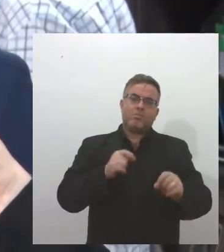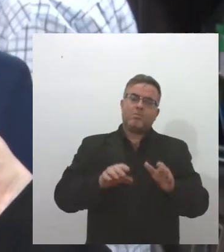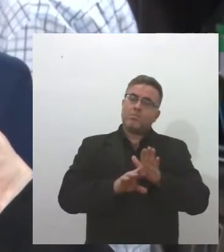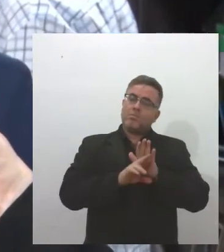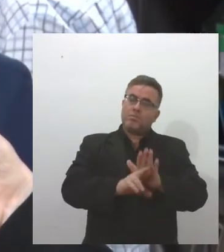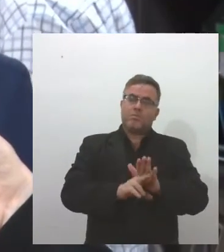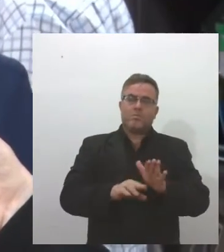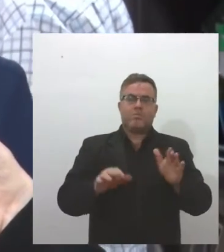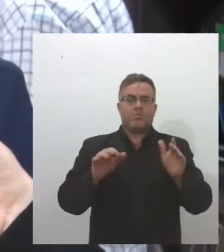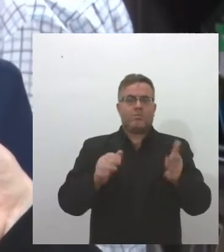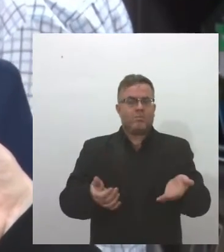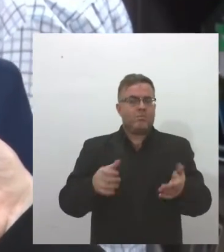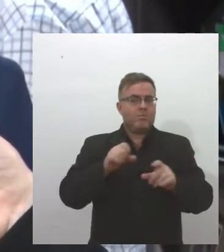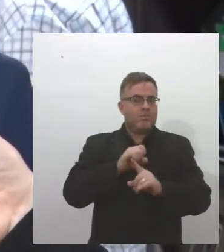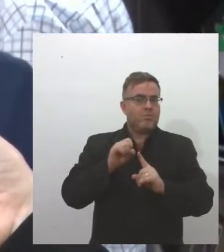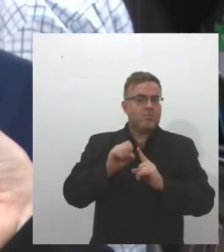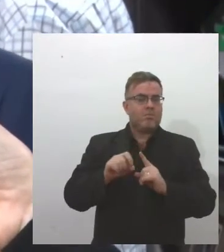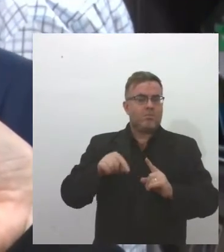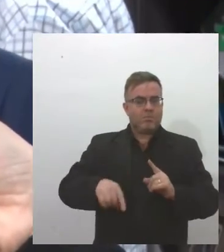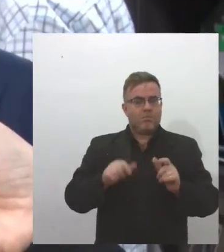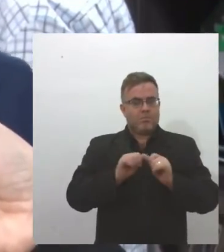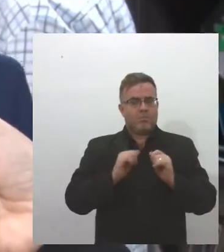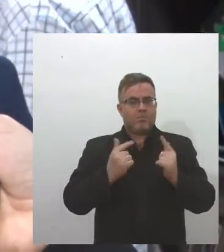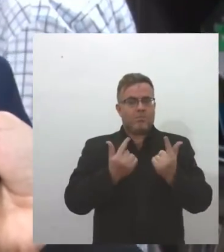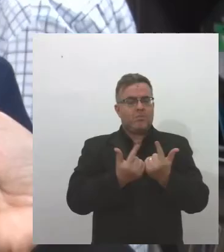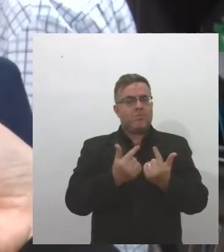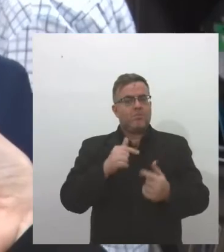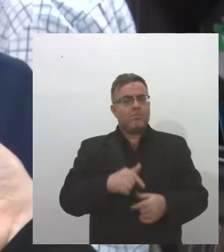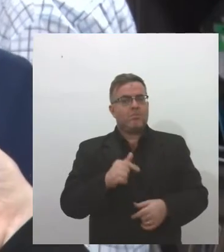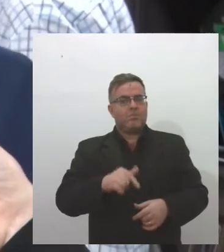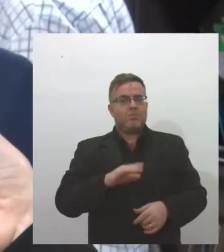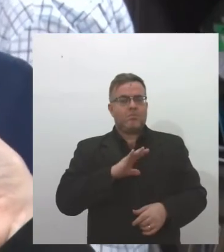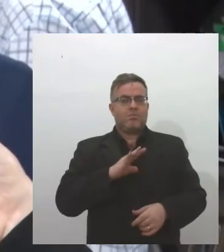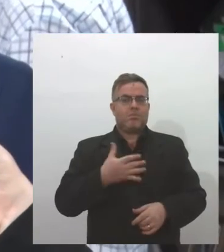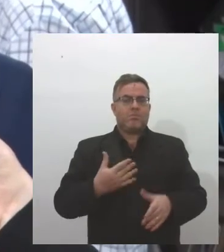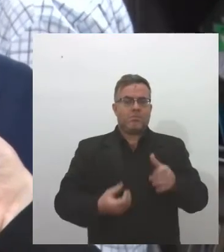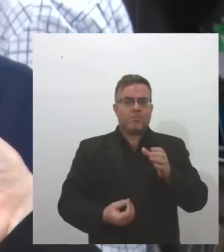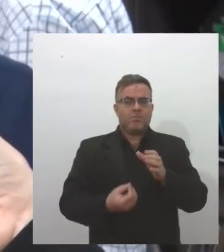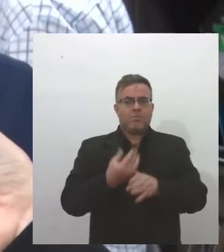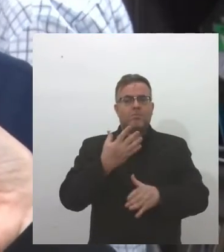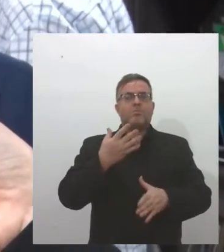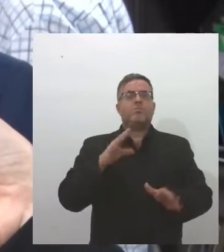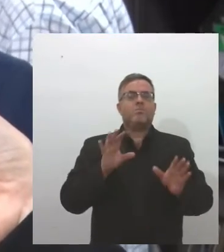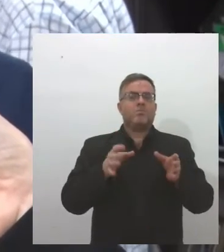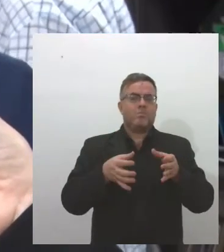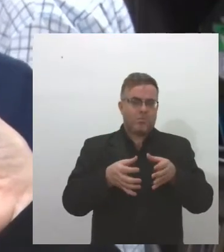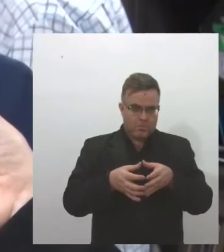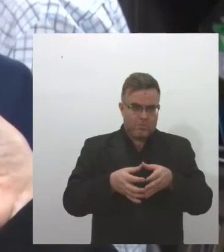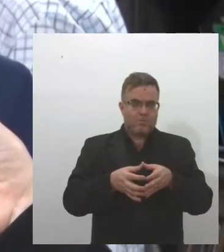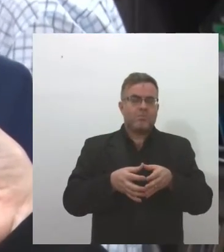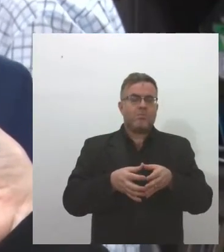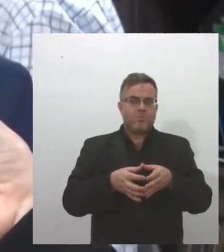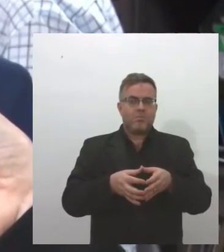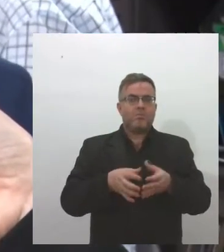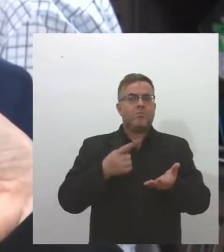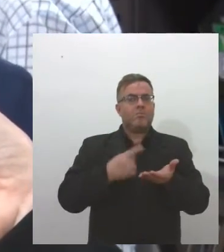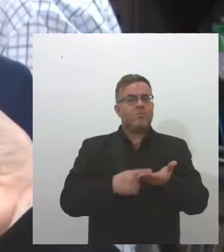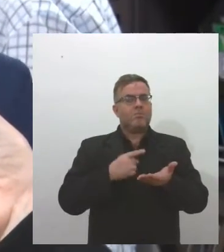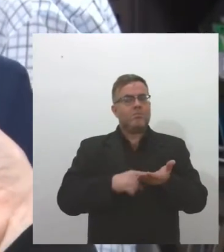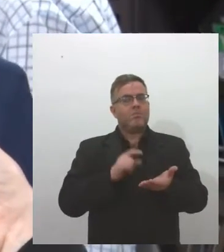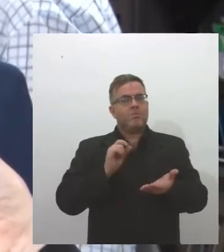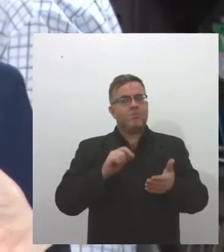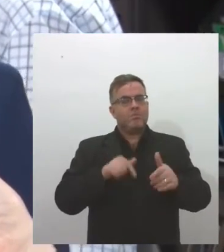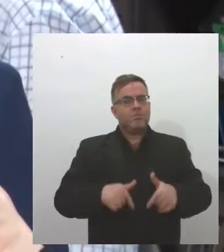sergipana, em um largo passo que dá o Estado de Sergipe na implantação do comitê e do mecanismo de